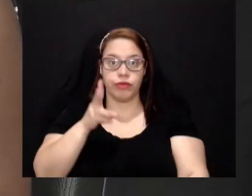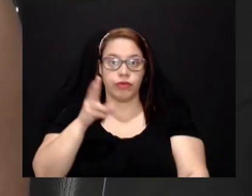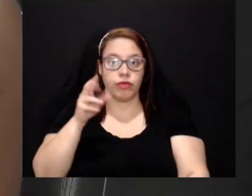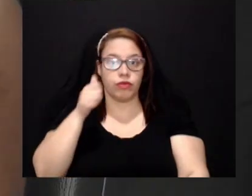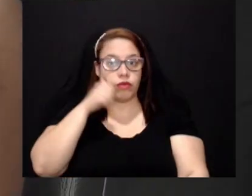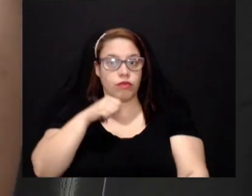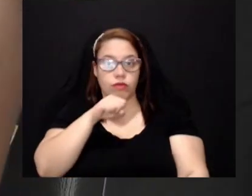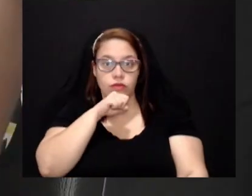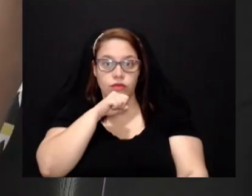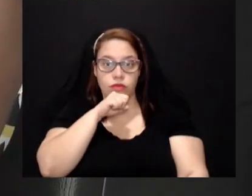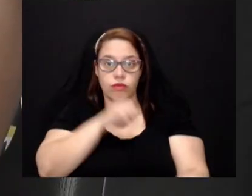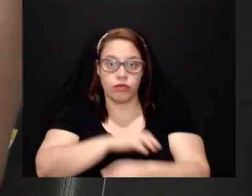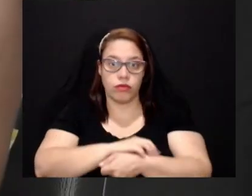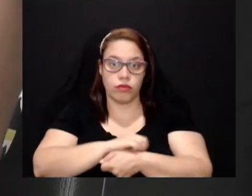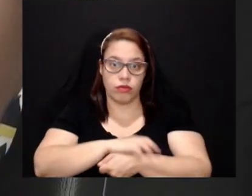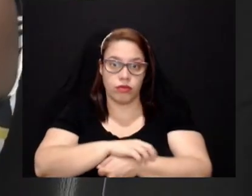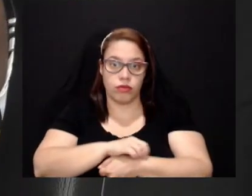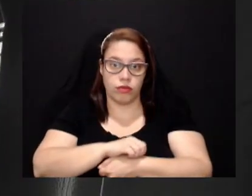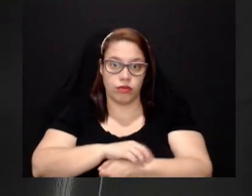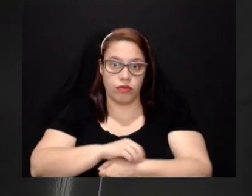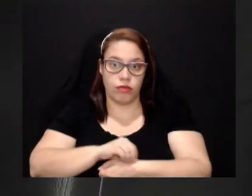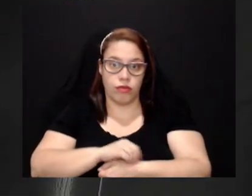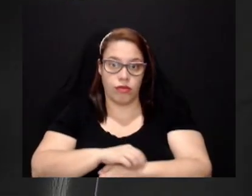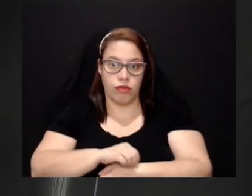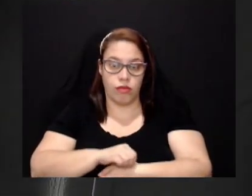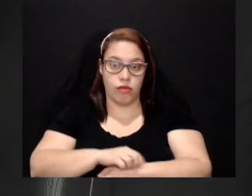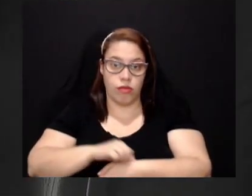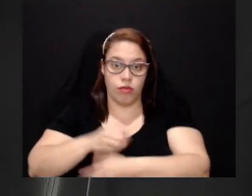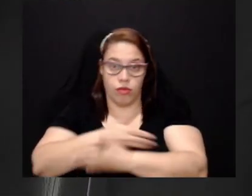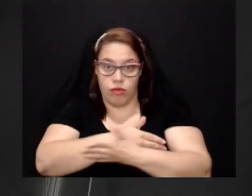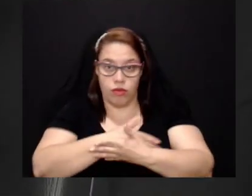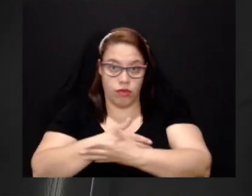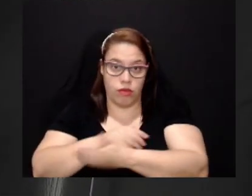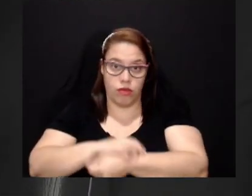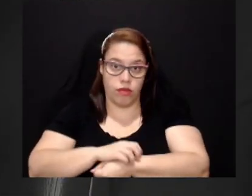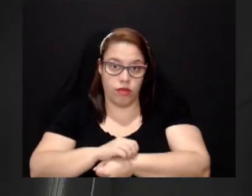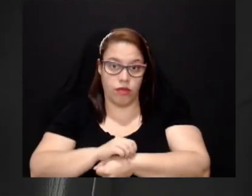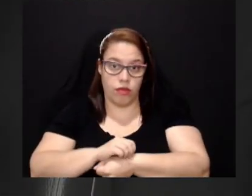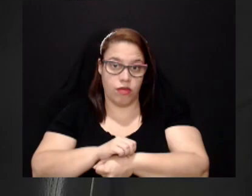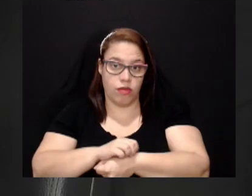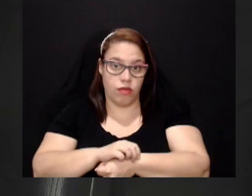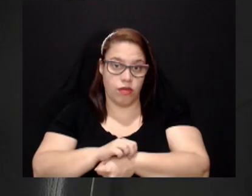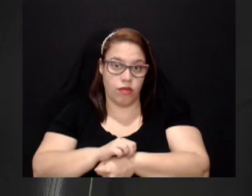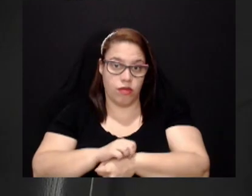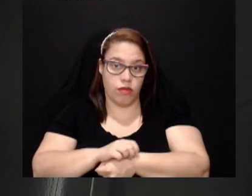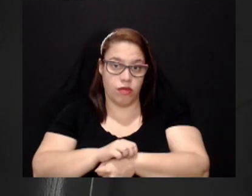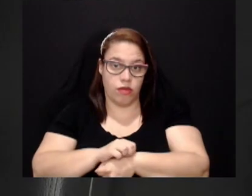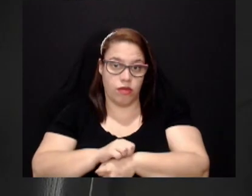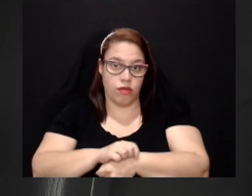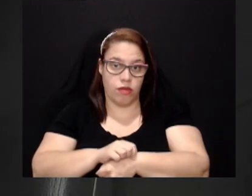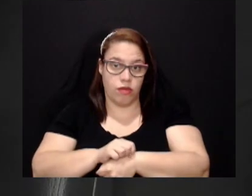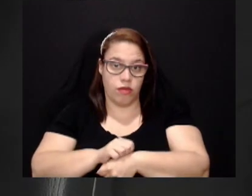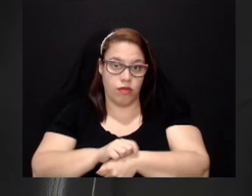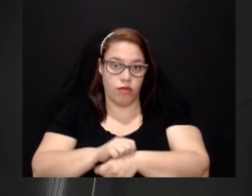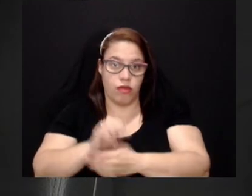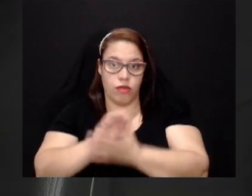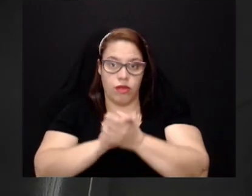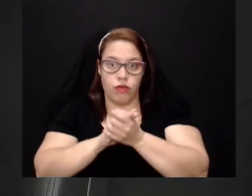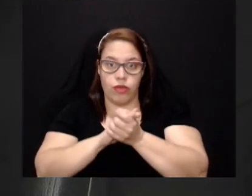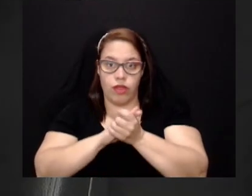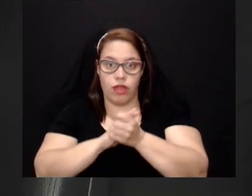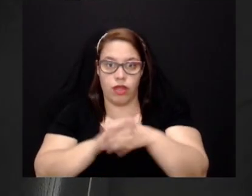era criança, né, bebê, ela tinha a marca de uma mão, acho que de eu ter comido alguma